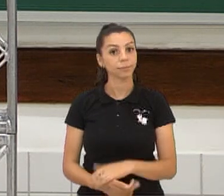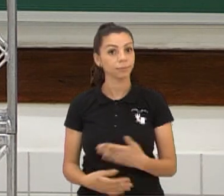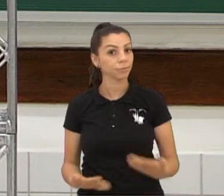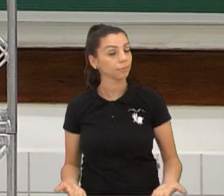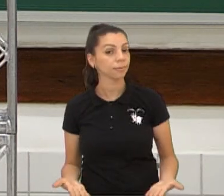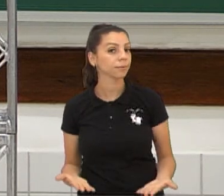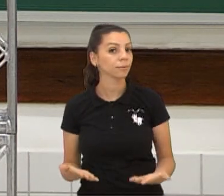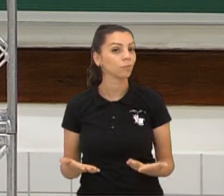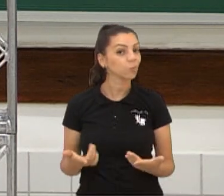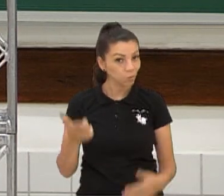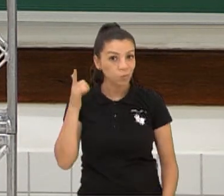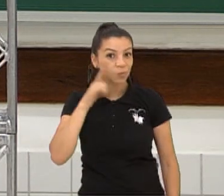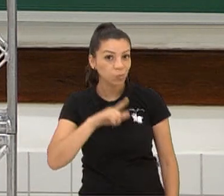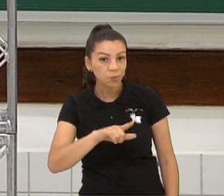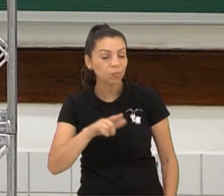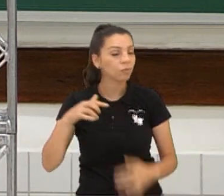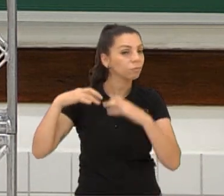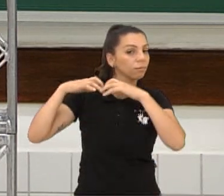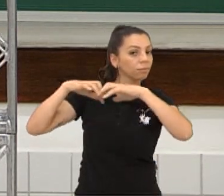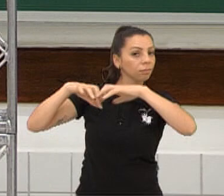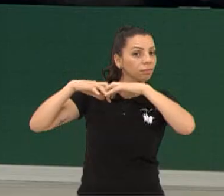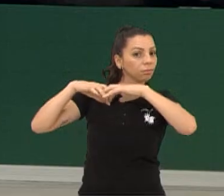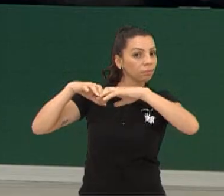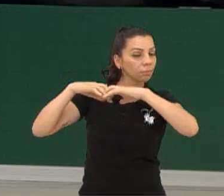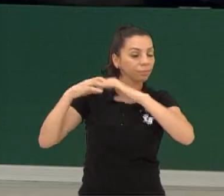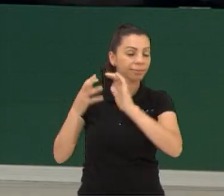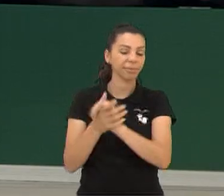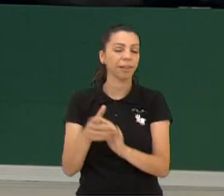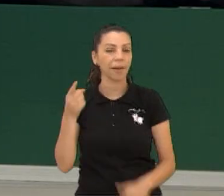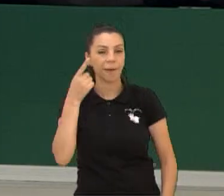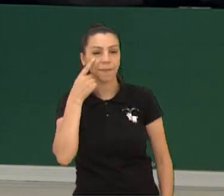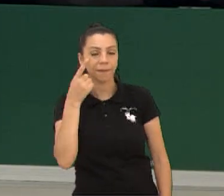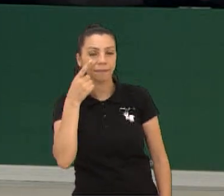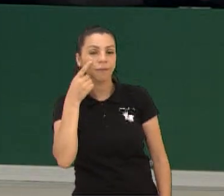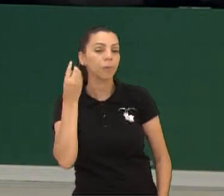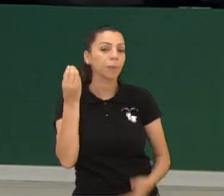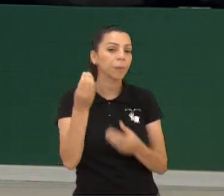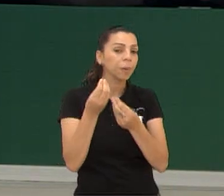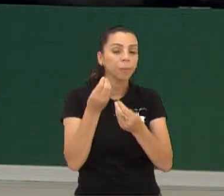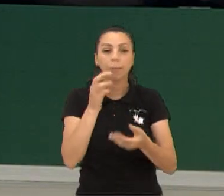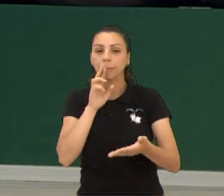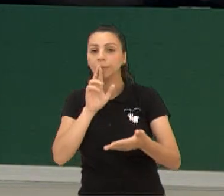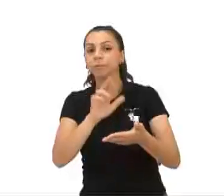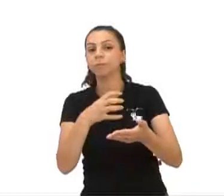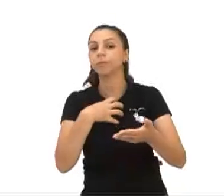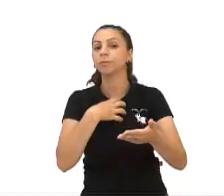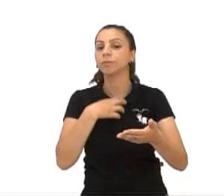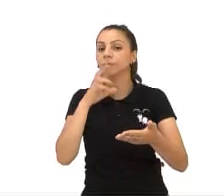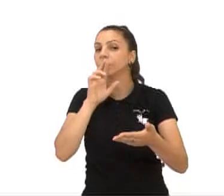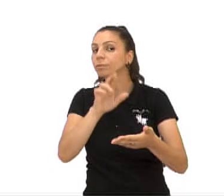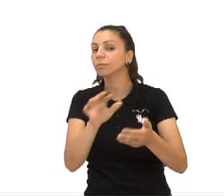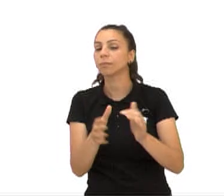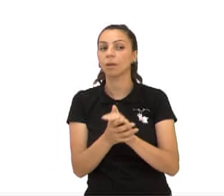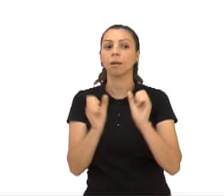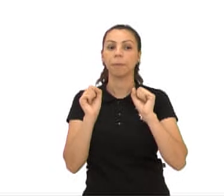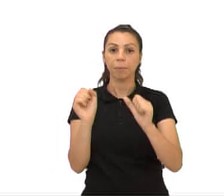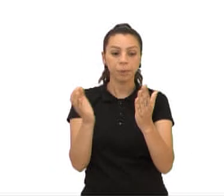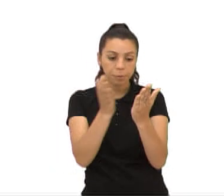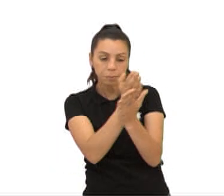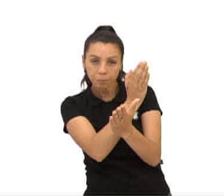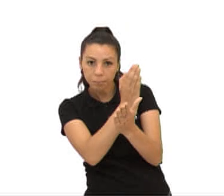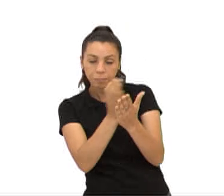E aí, moçada, conseguiram pensar aqui? Vamos olhar o que a gente pode fazer? Olha lá, a gente pode separar